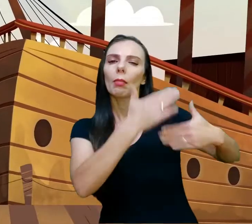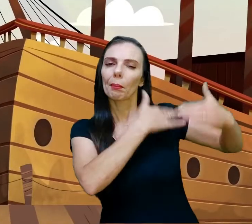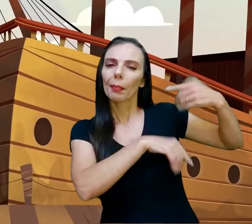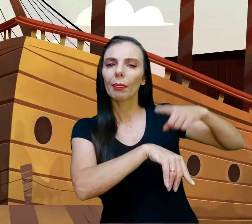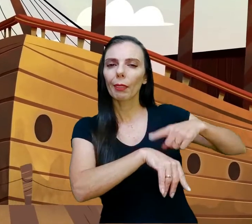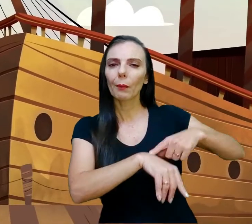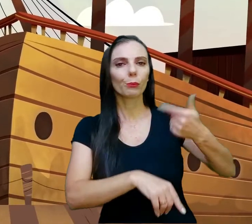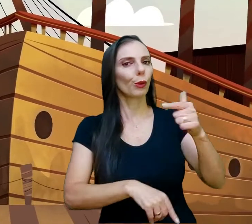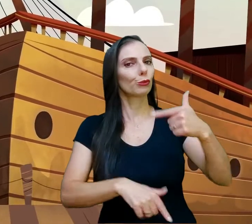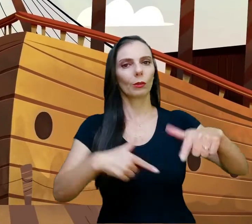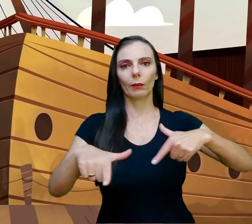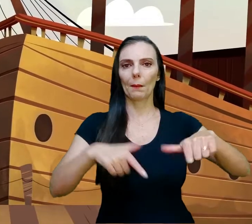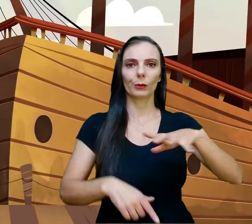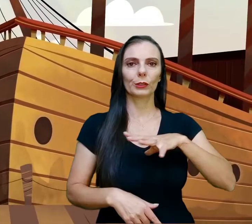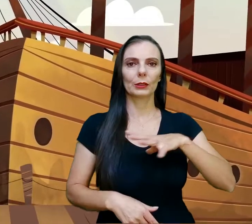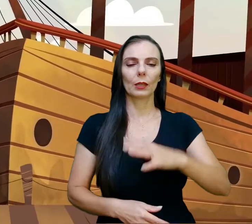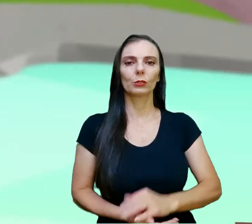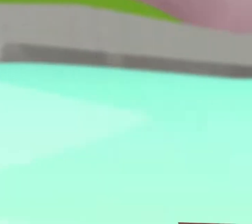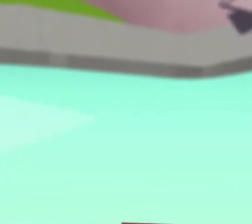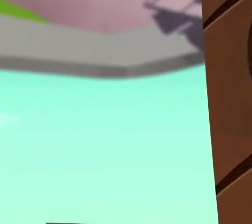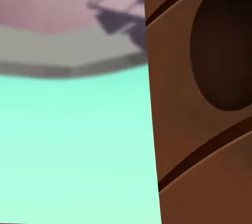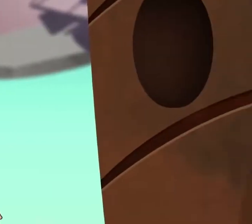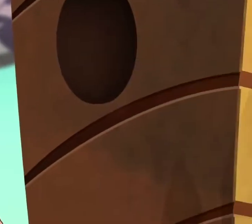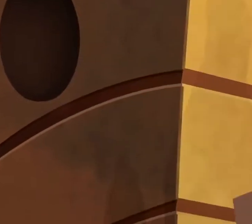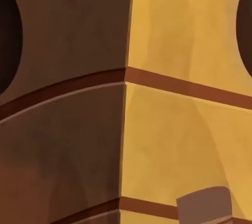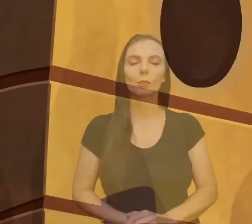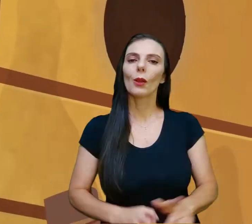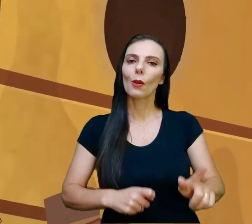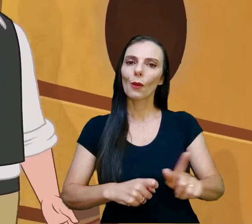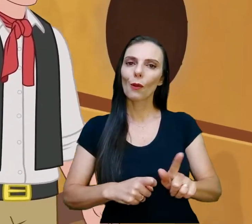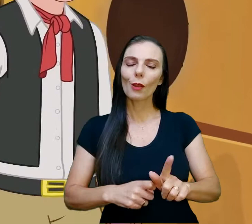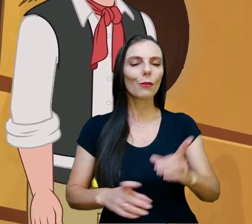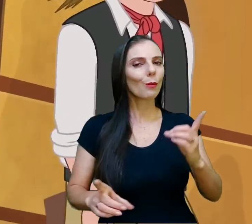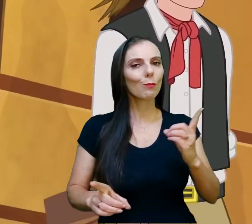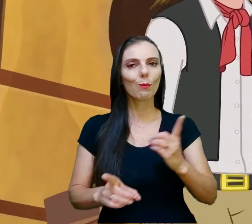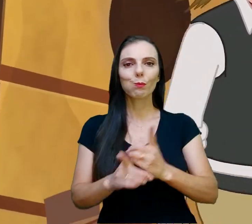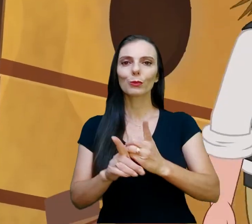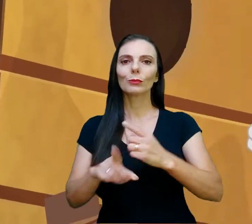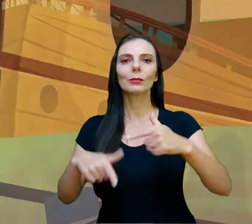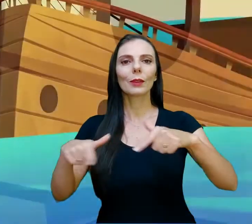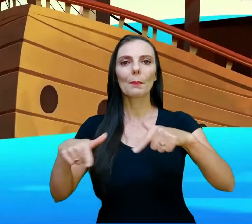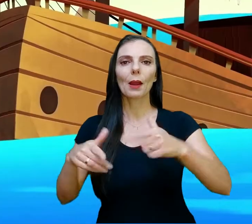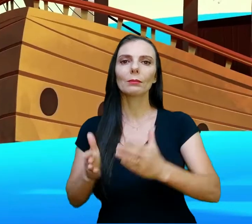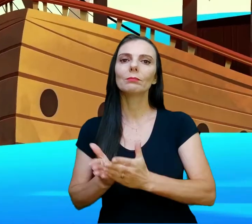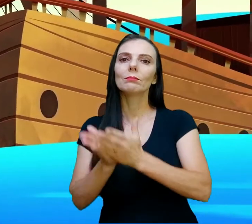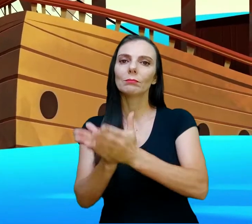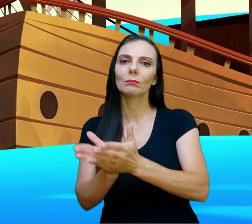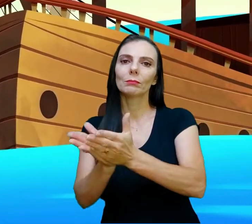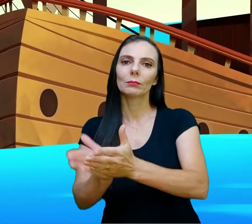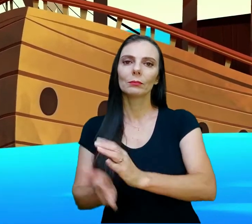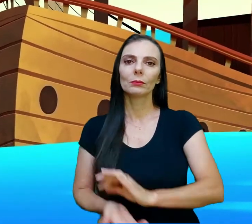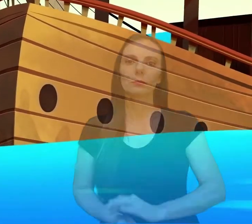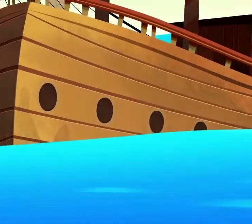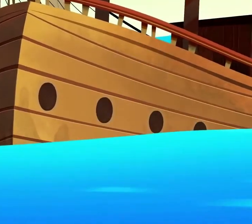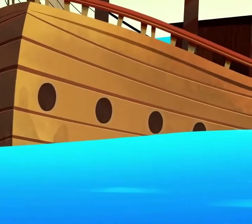Houve uma época em que não havia trabalho na cidade. Então, Gulliver arranjou um emprego em um